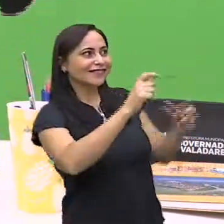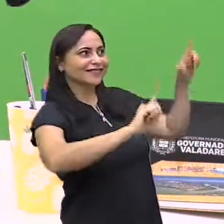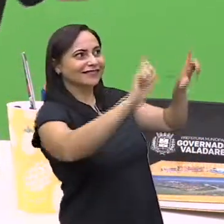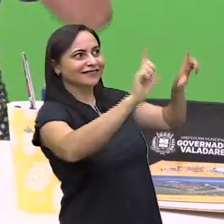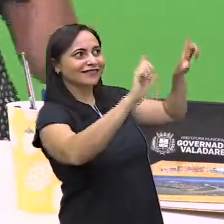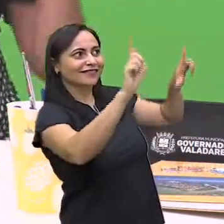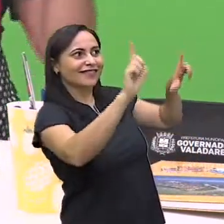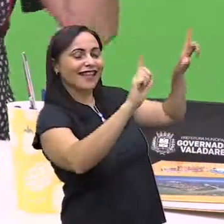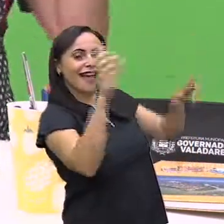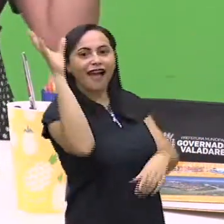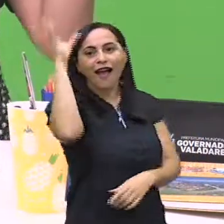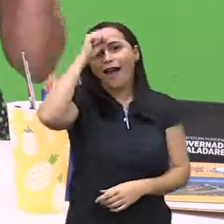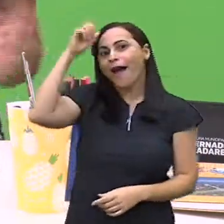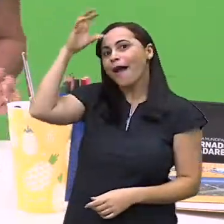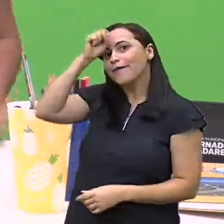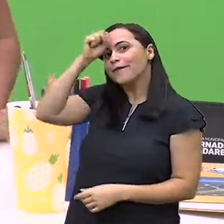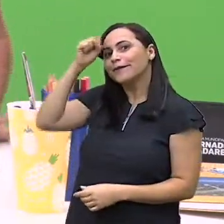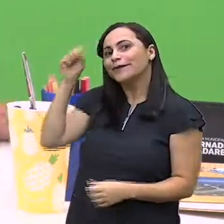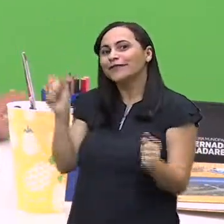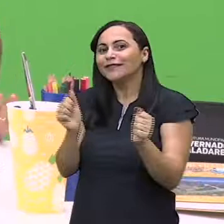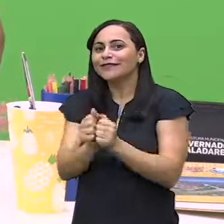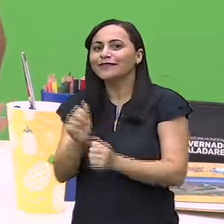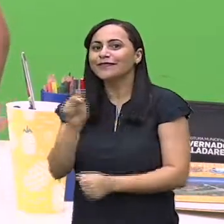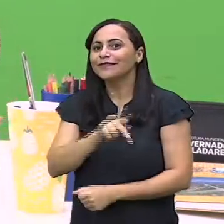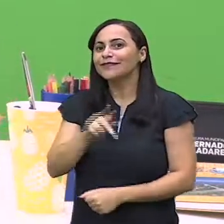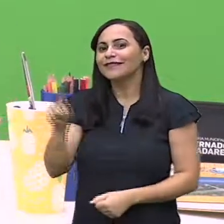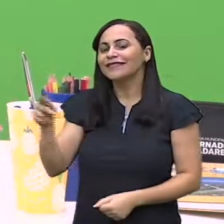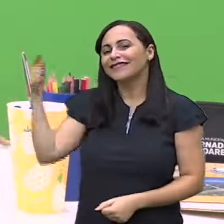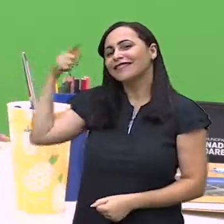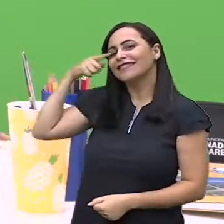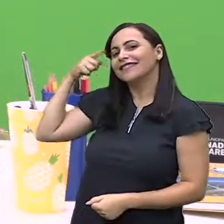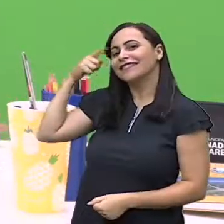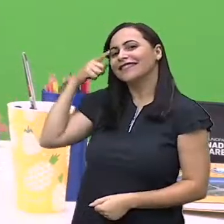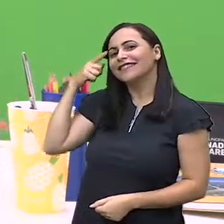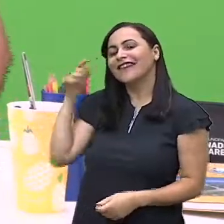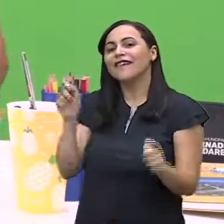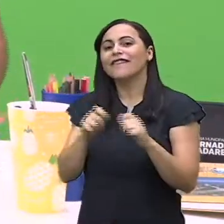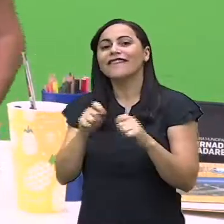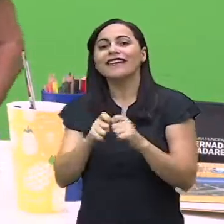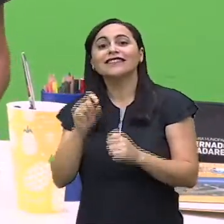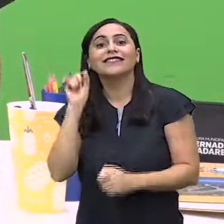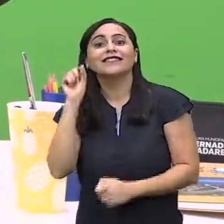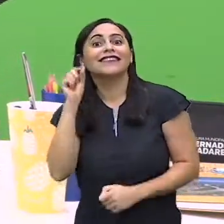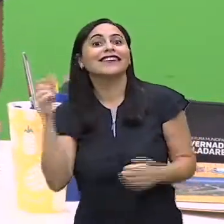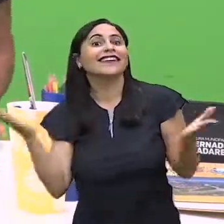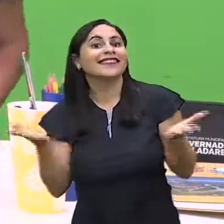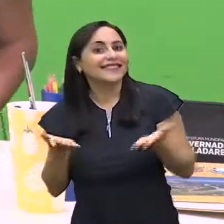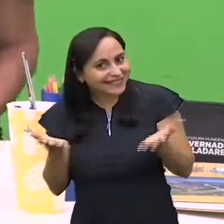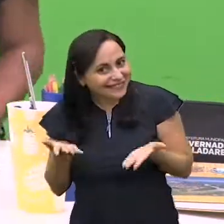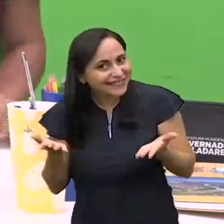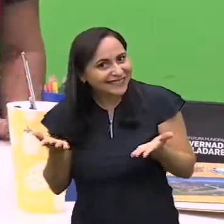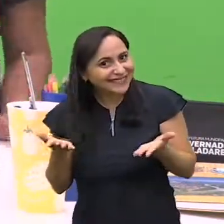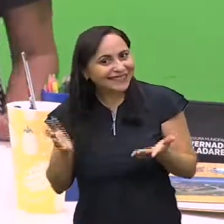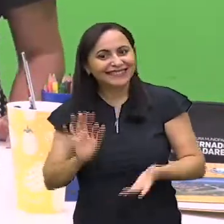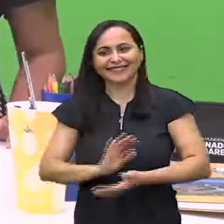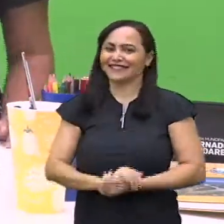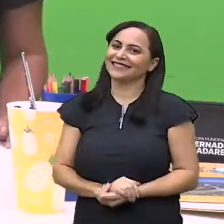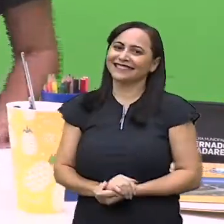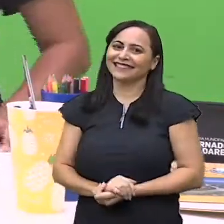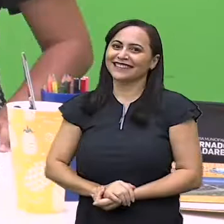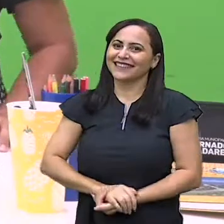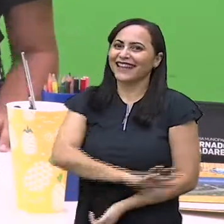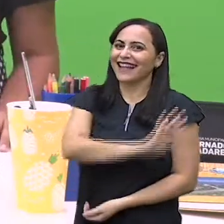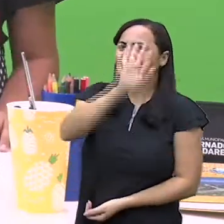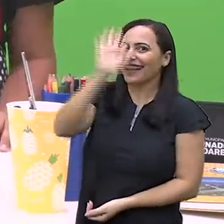TV para aprender com a professora Luciene, o que vamos fazer?